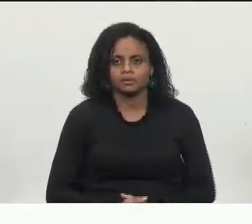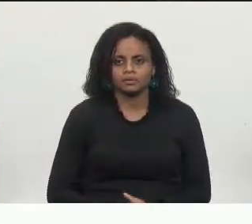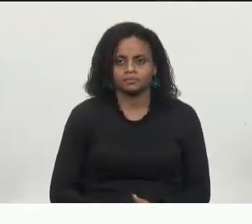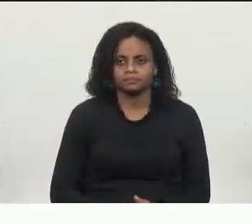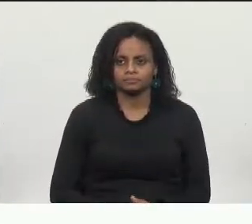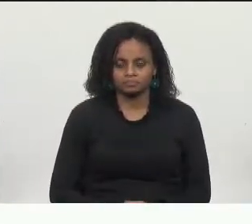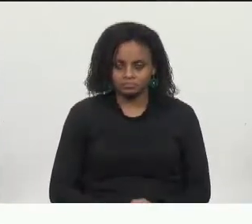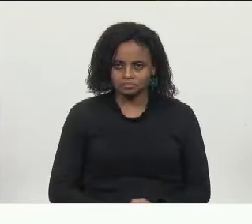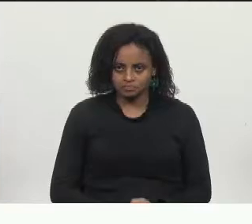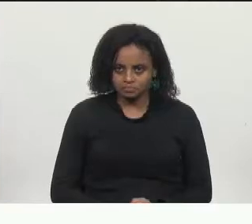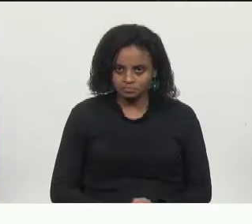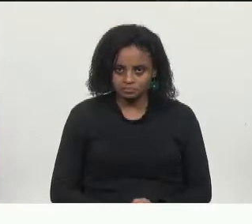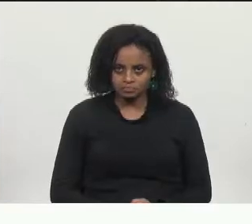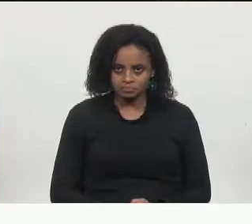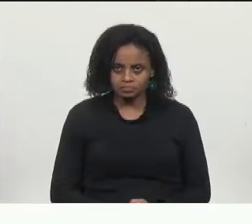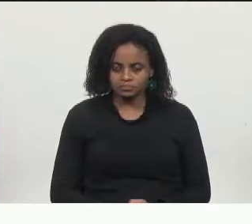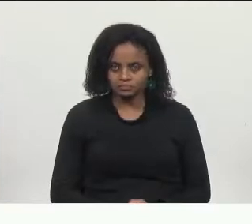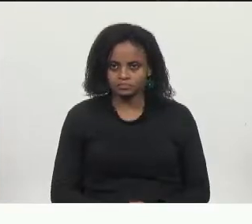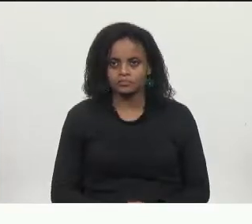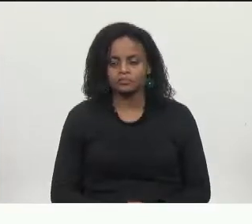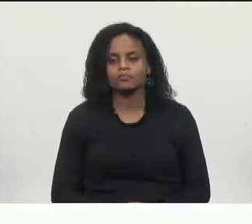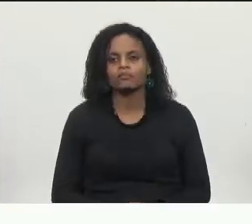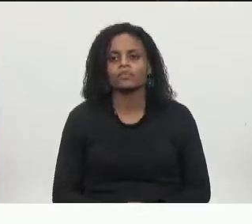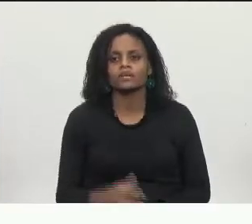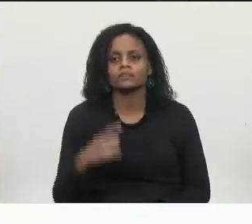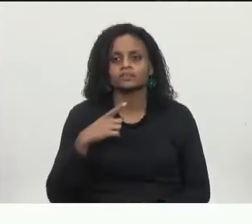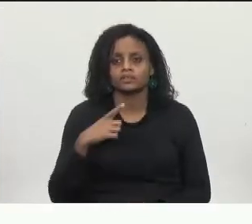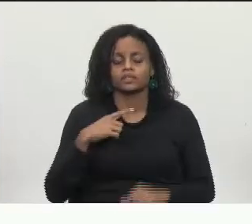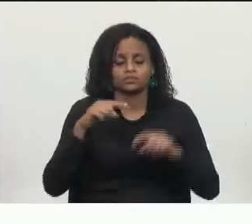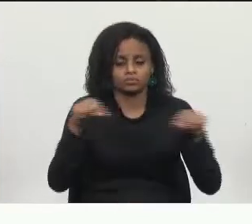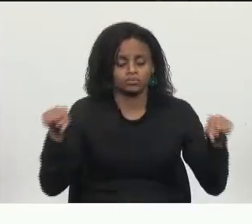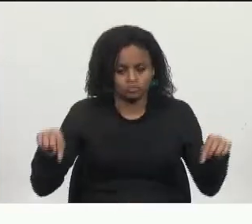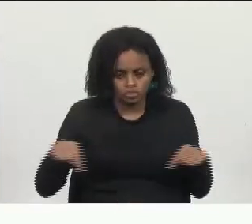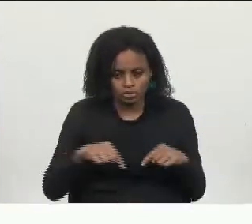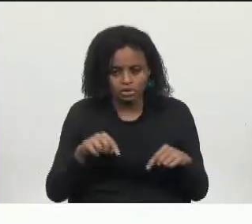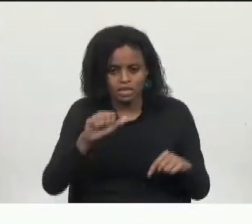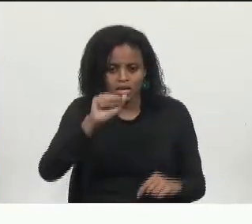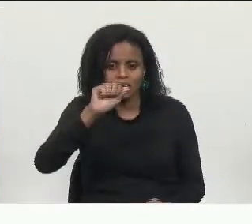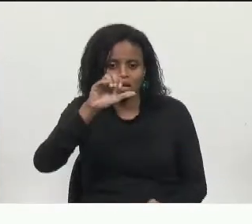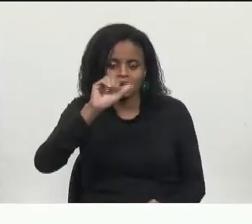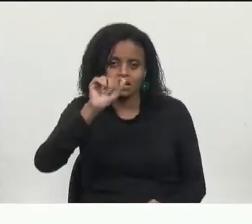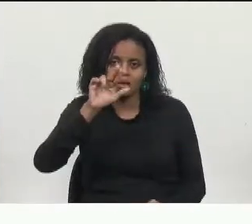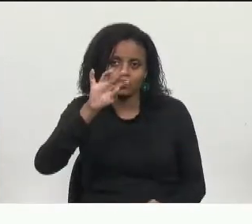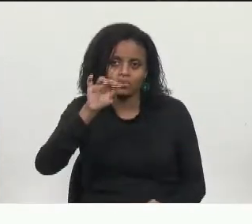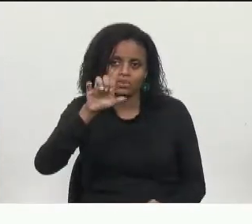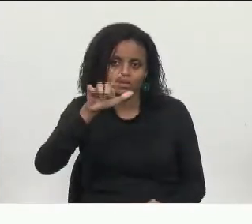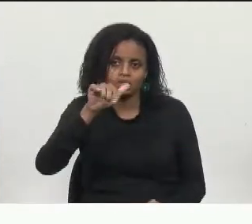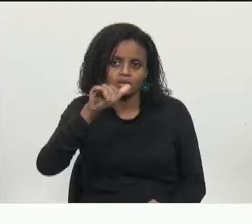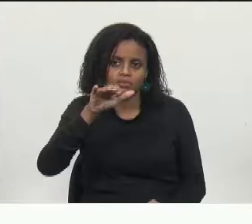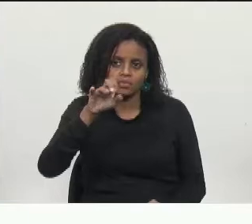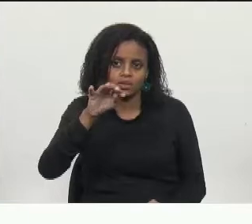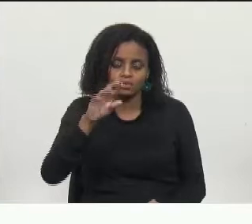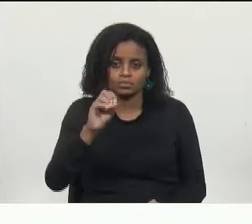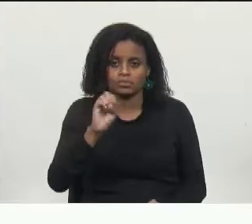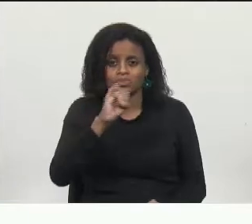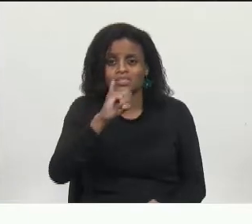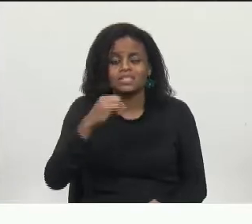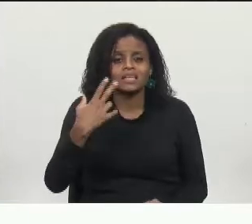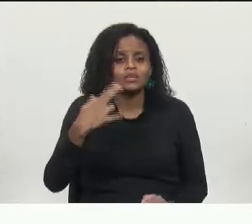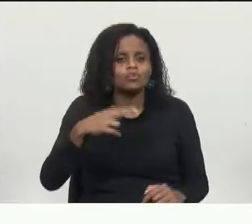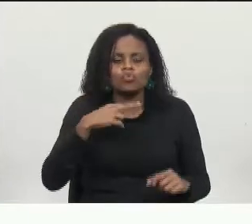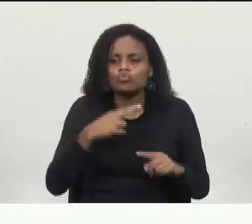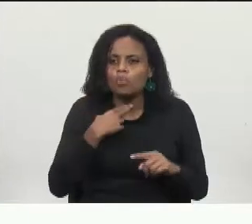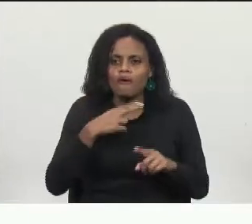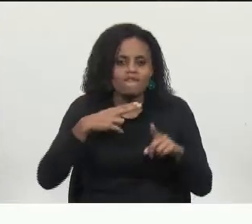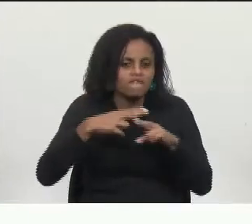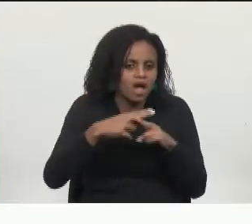que eu lá estive, mas há o local de acautelamento e a revista é rígida. Então, se não pode, não pode, nem canivete, aquilo tudo que a gente